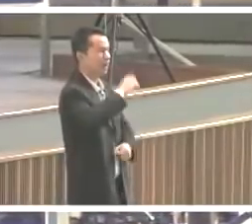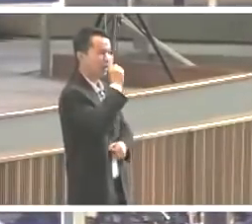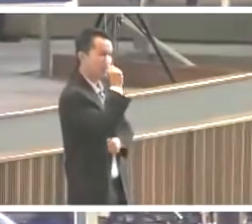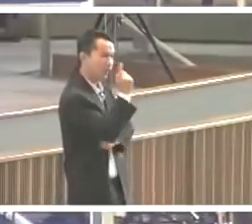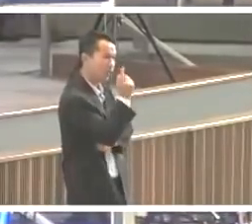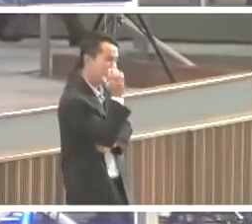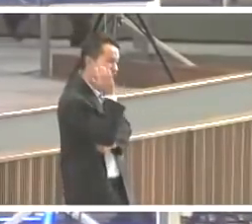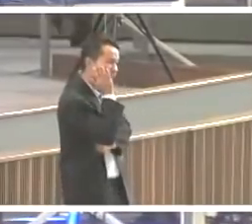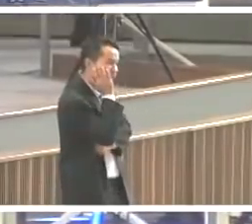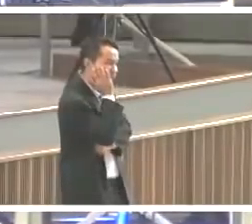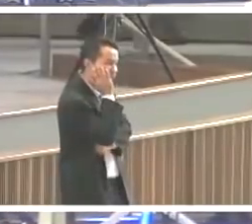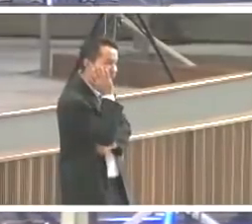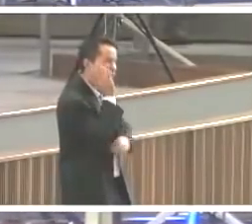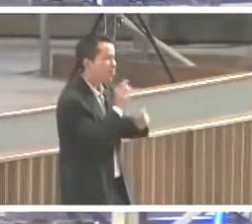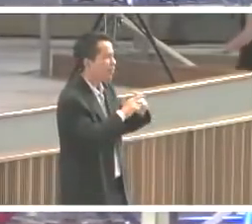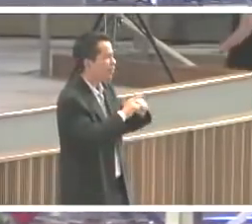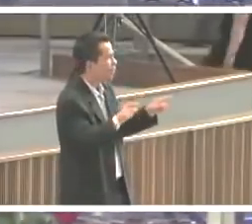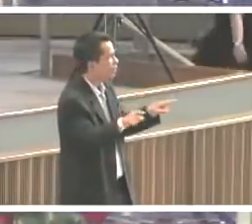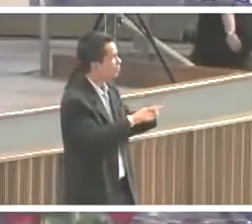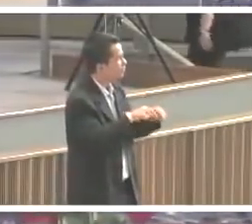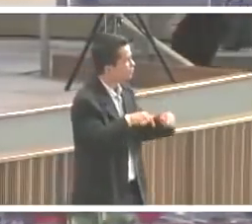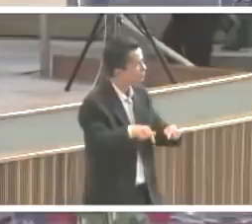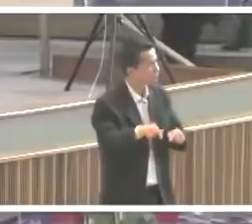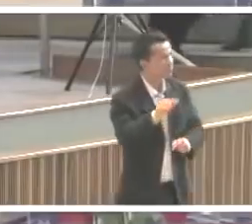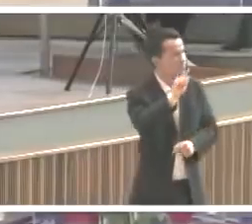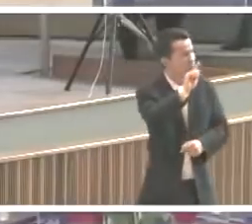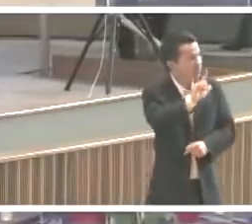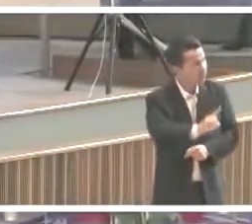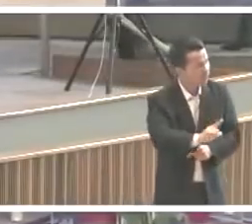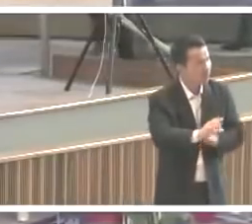vai falar de uma coisa interessante.